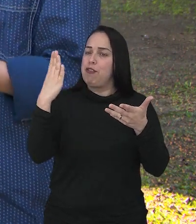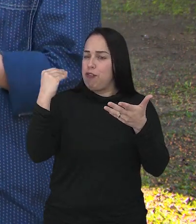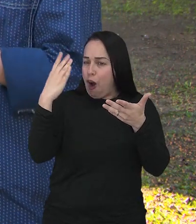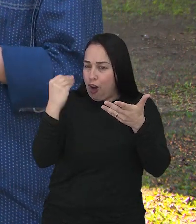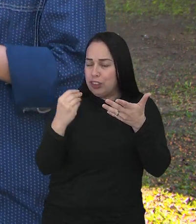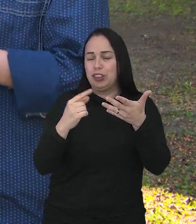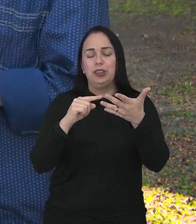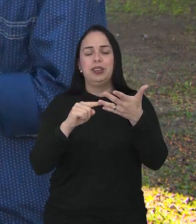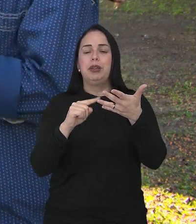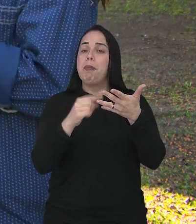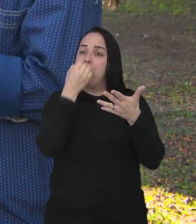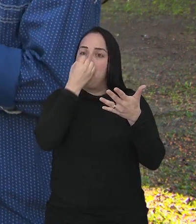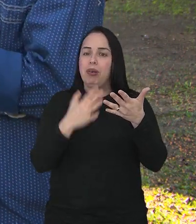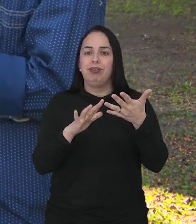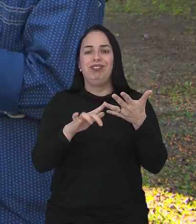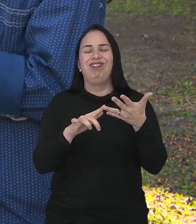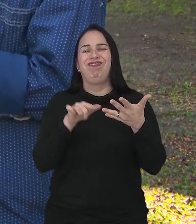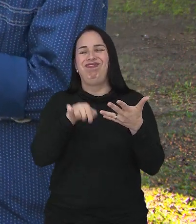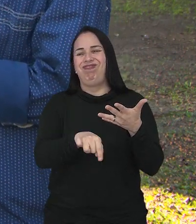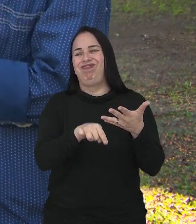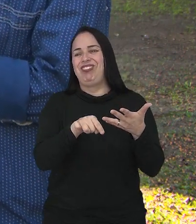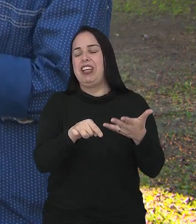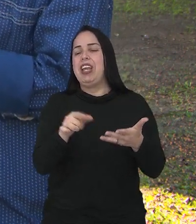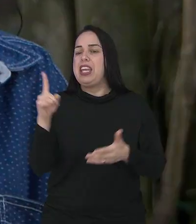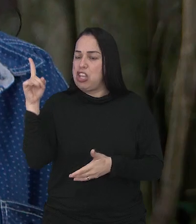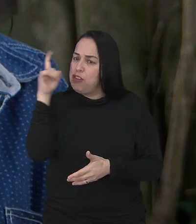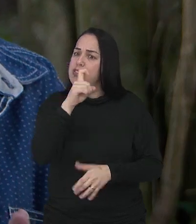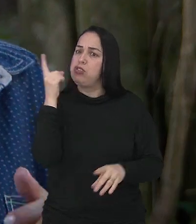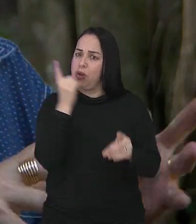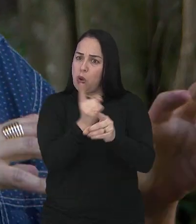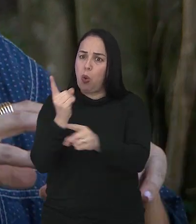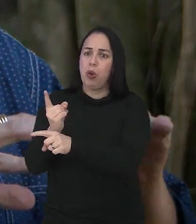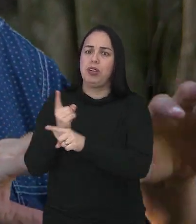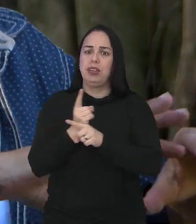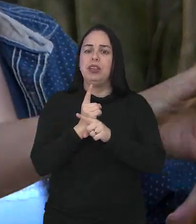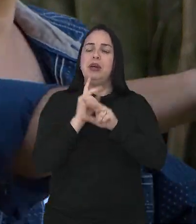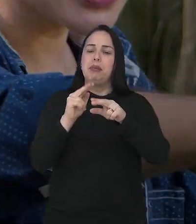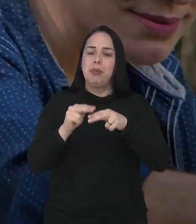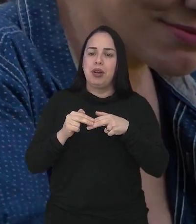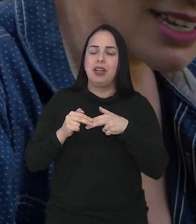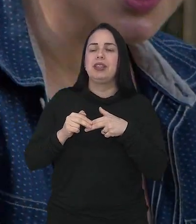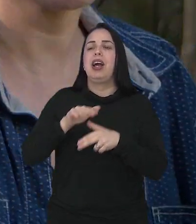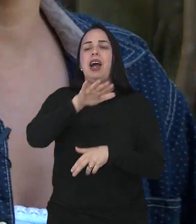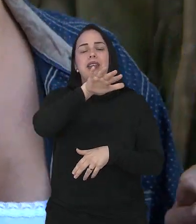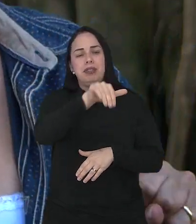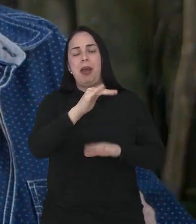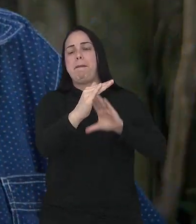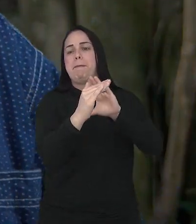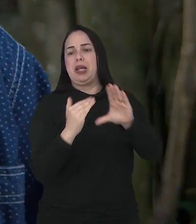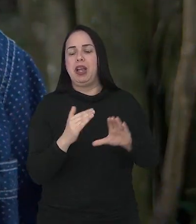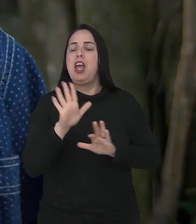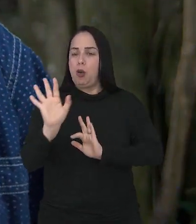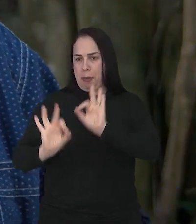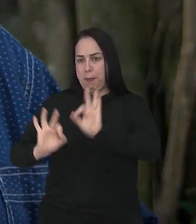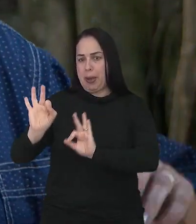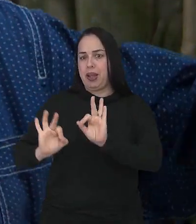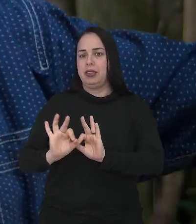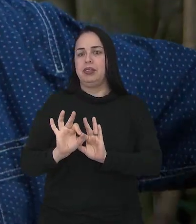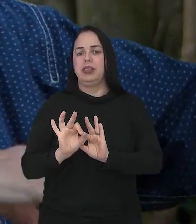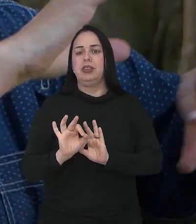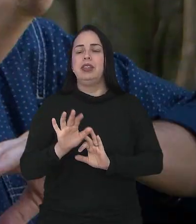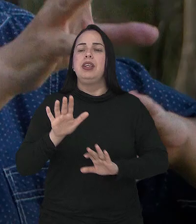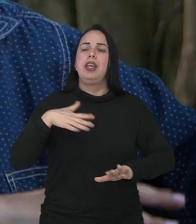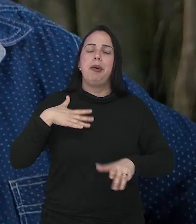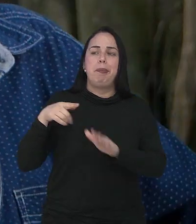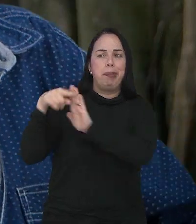divulgação. E é sempre muito difícil. Então, às vezes eu acabo dando, então daqui que eu faço para você. Caço as